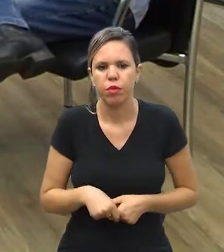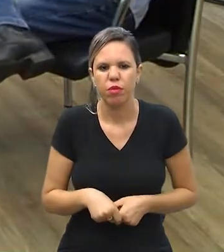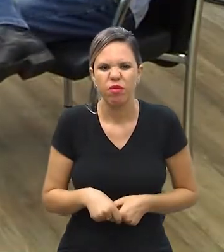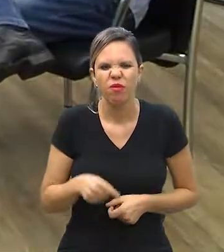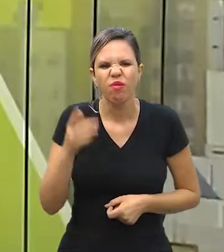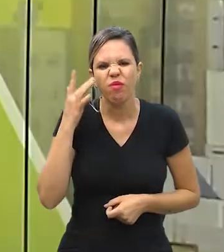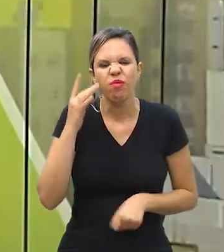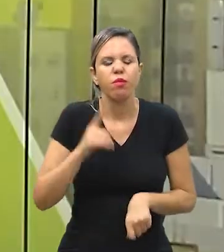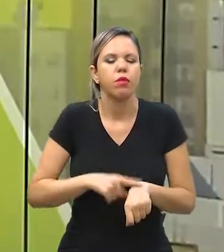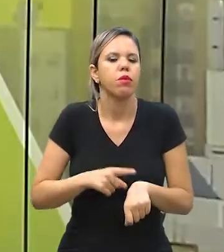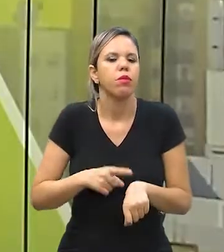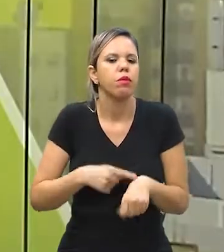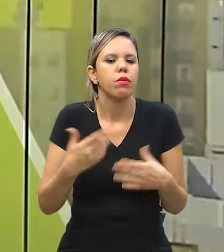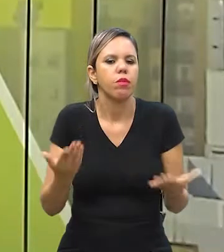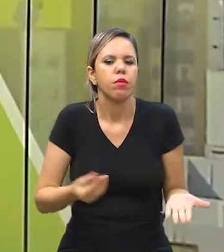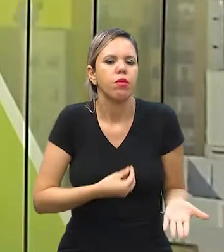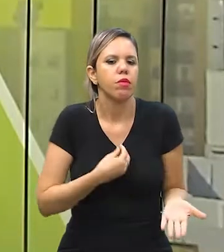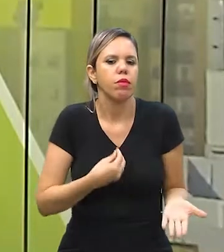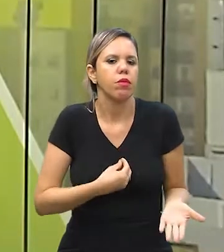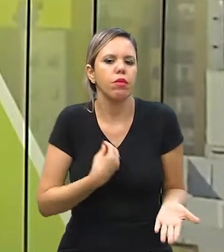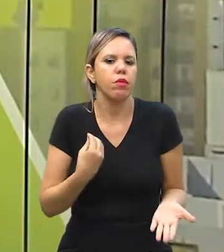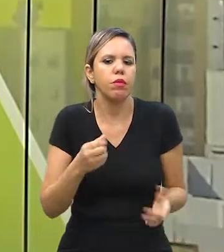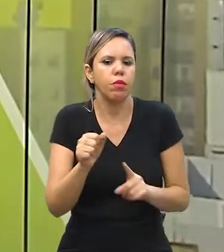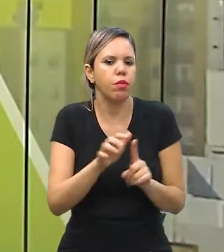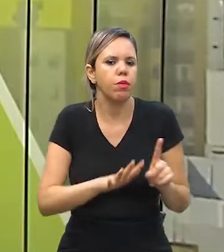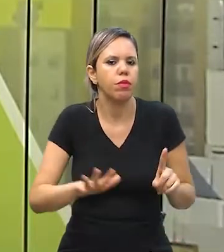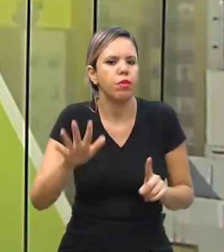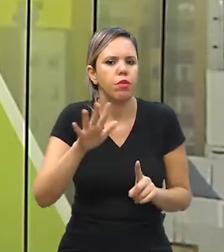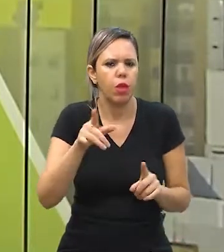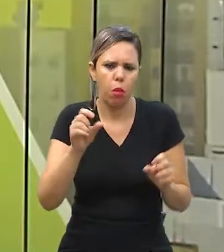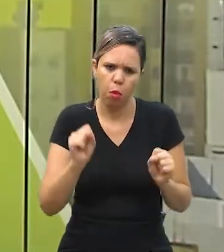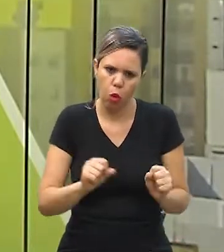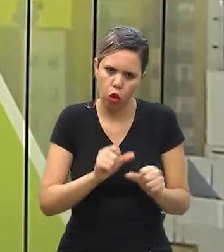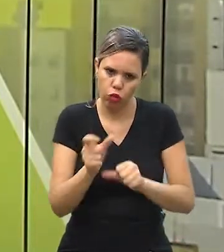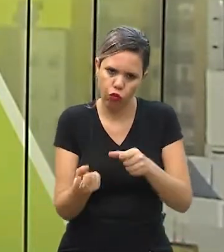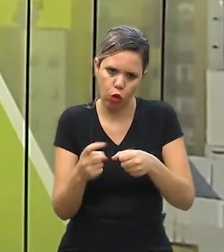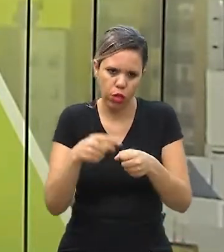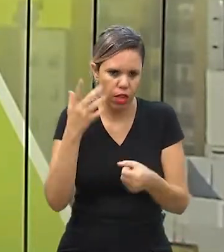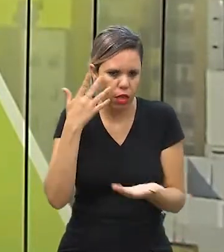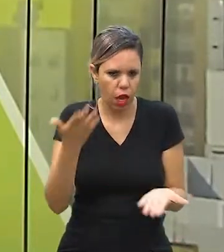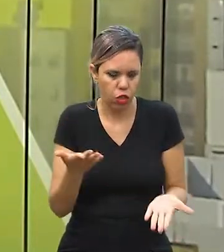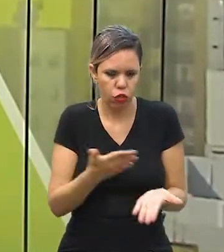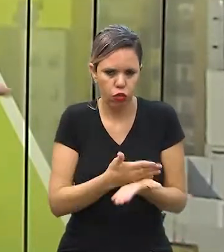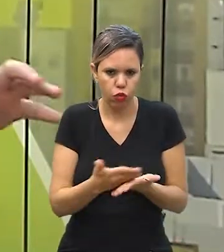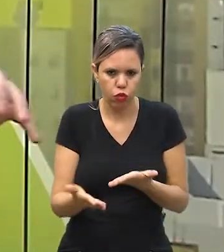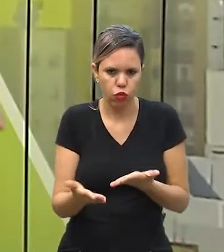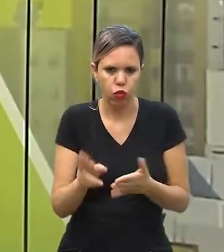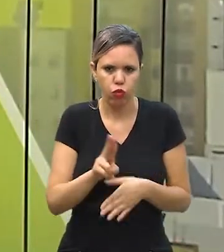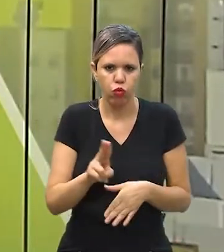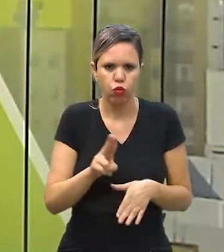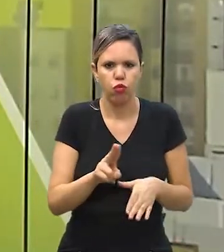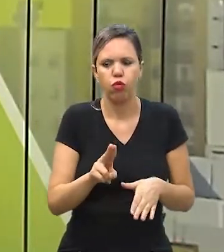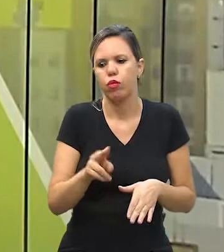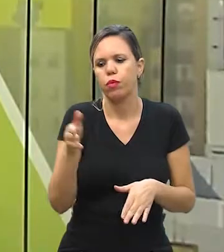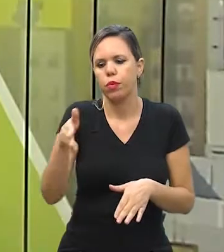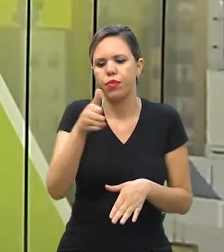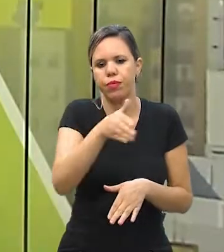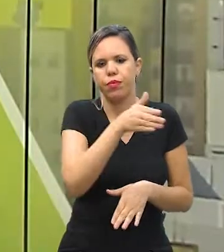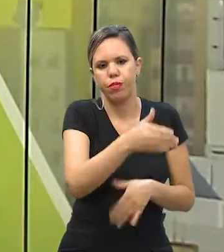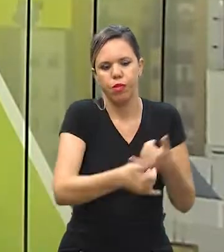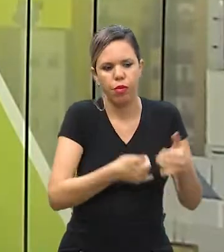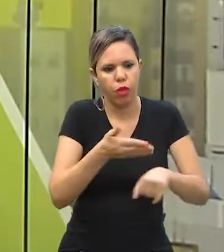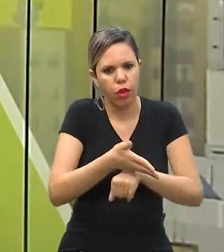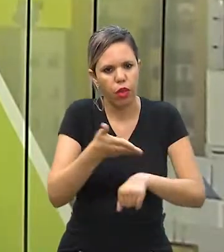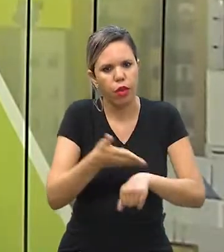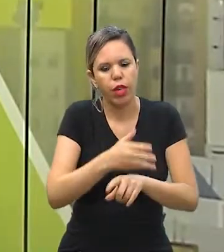acha que em algum momento da nossa vida, da sociedade, isso pode retornar? A gente começar a ocupar mais os espaços, frequentar